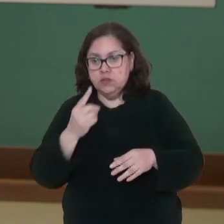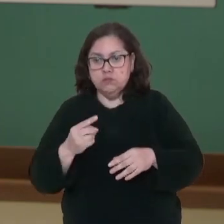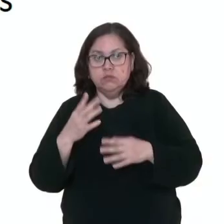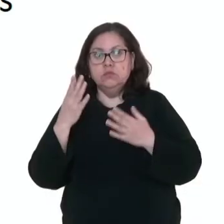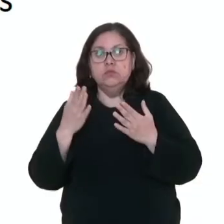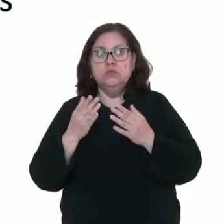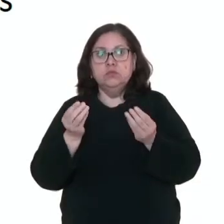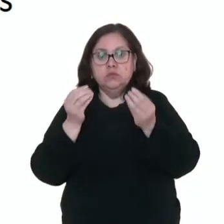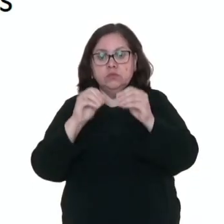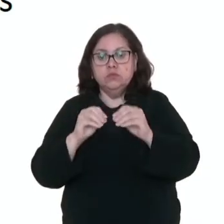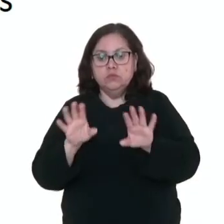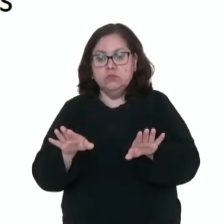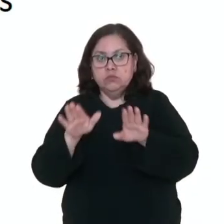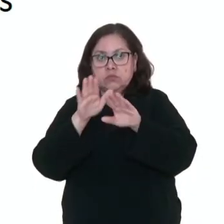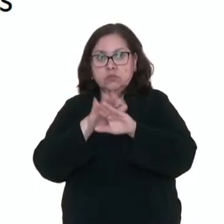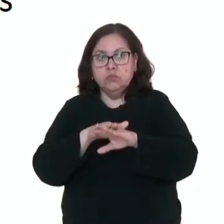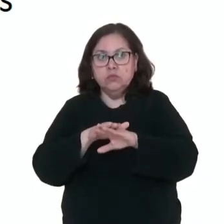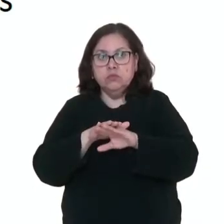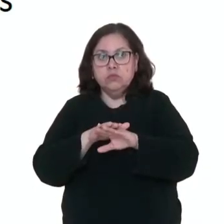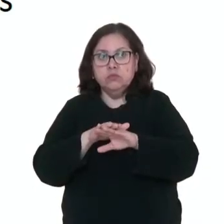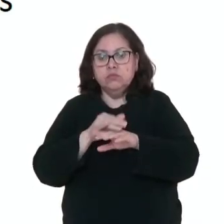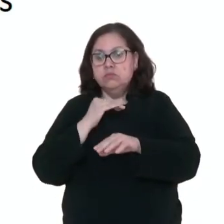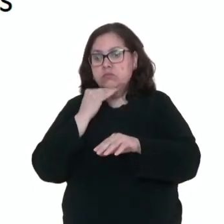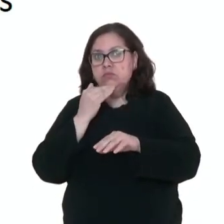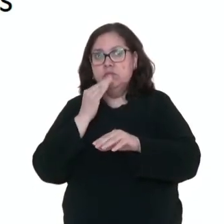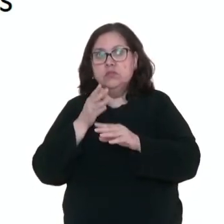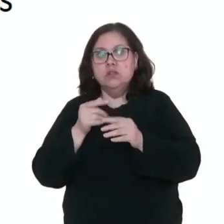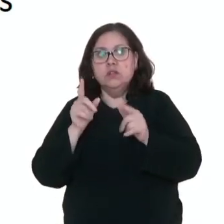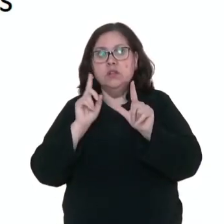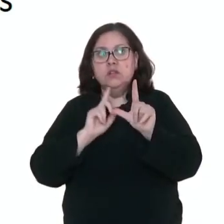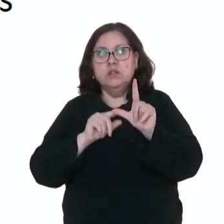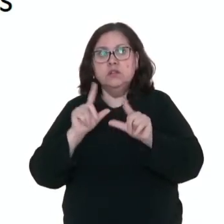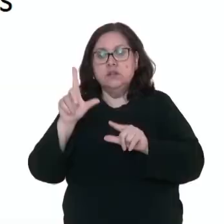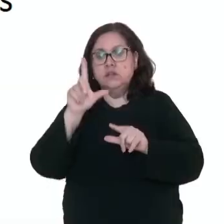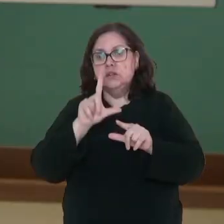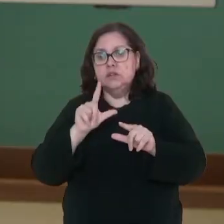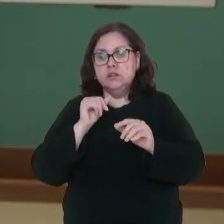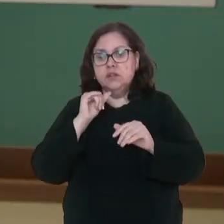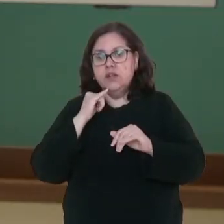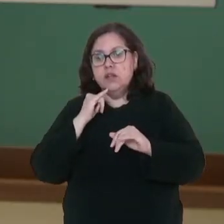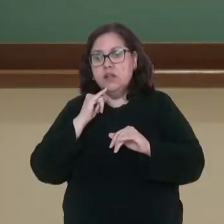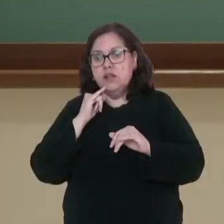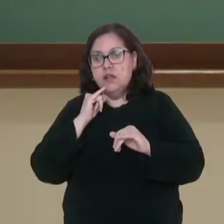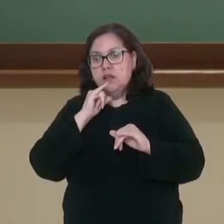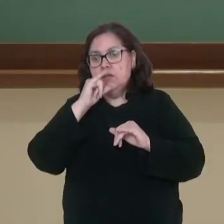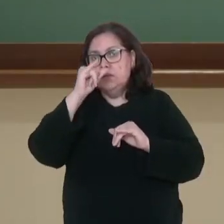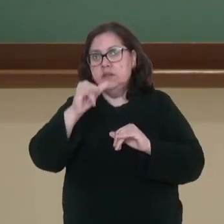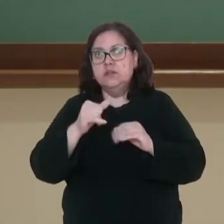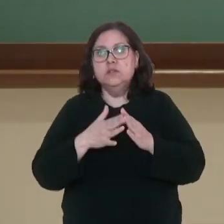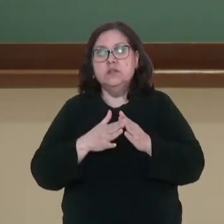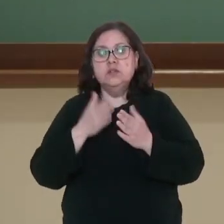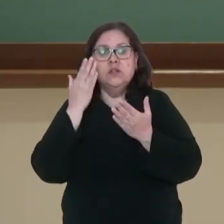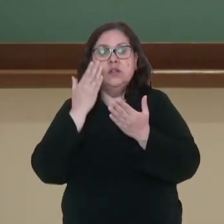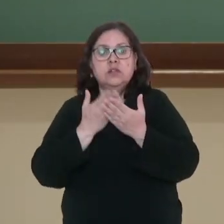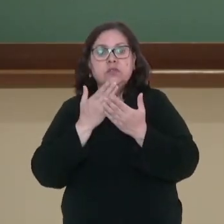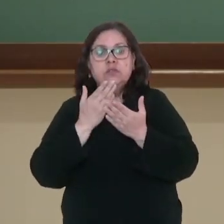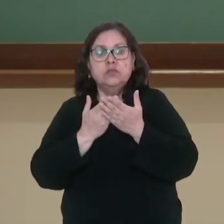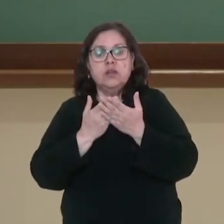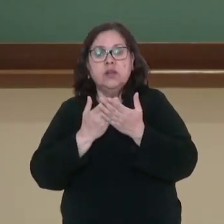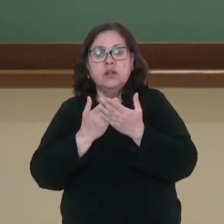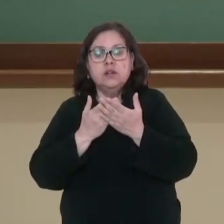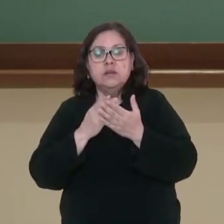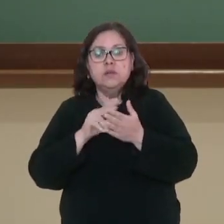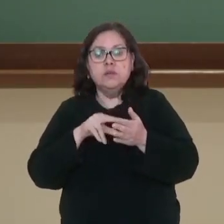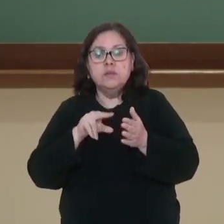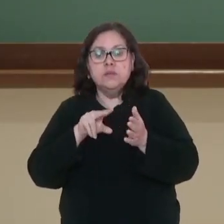cromossomos e colocá-los sobrepostos, podemos ignorar os números com as letras e teremos a mensagem, que seria estudar bio,